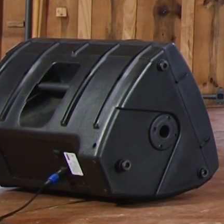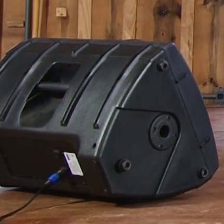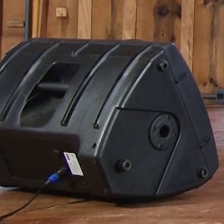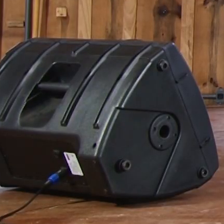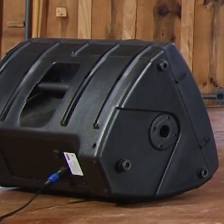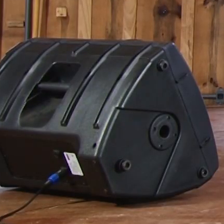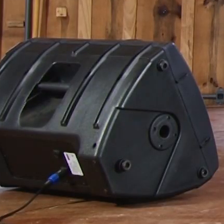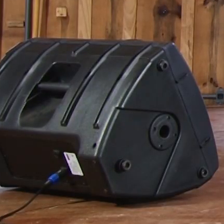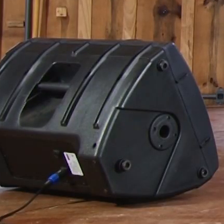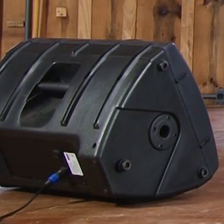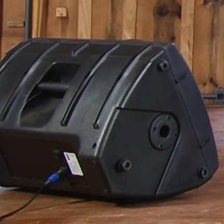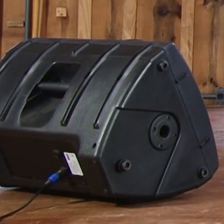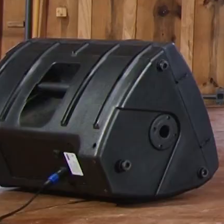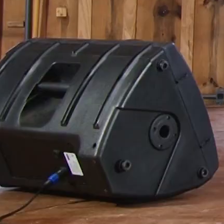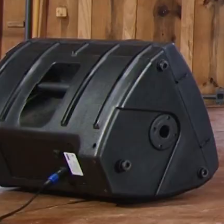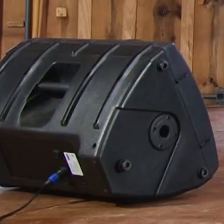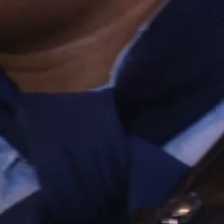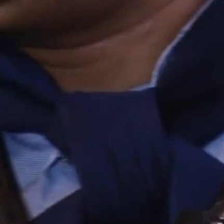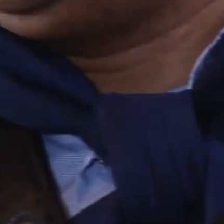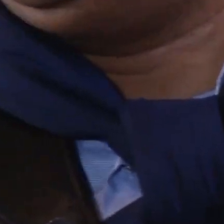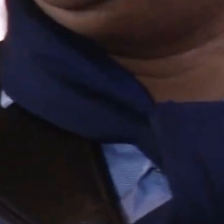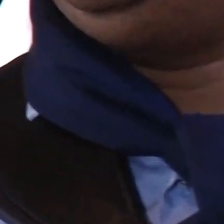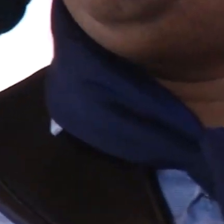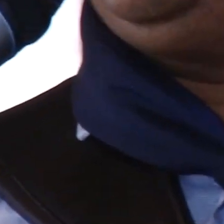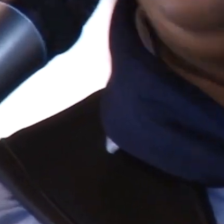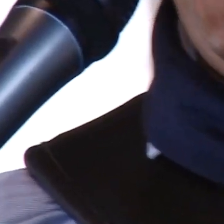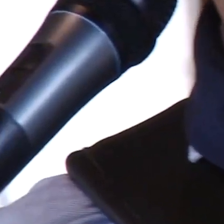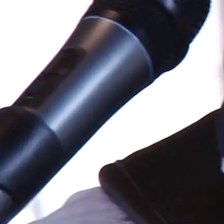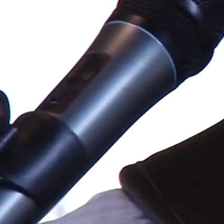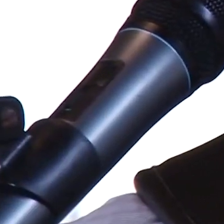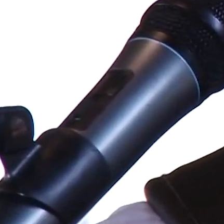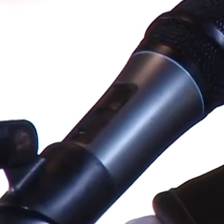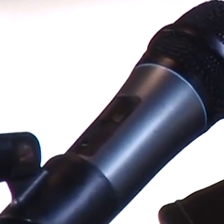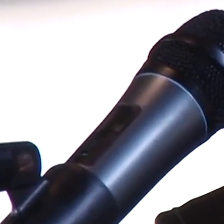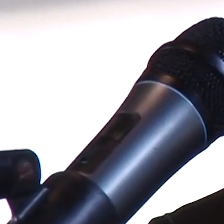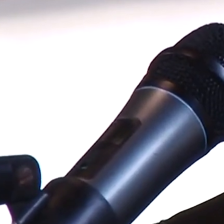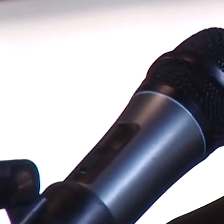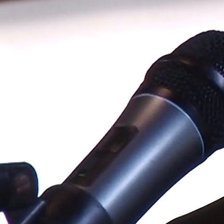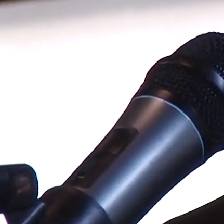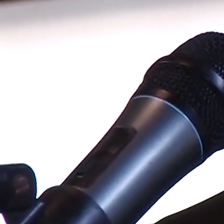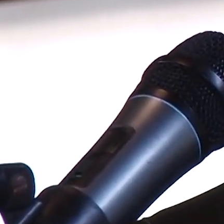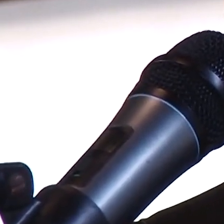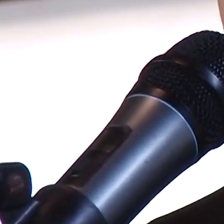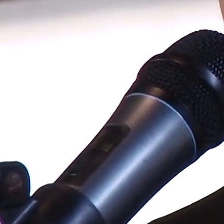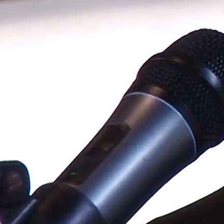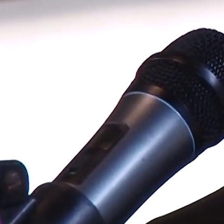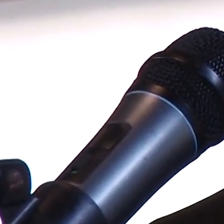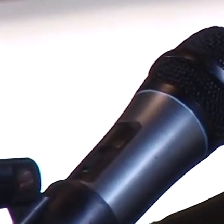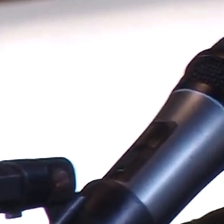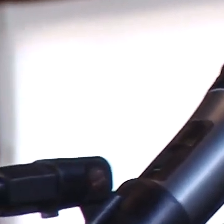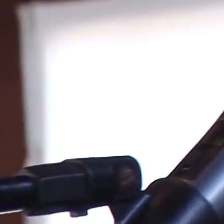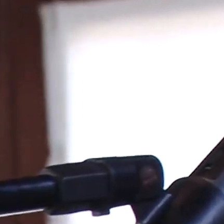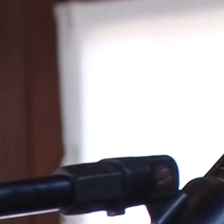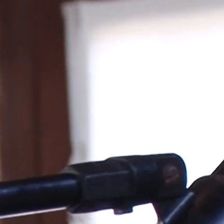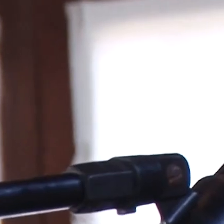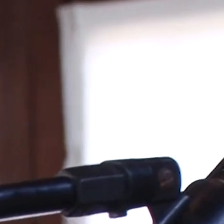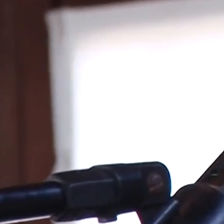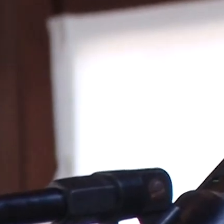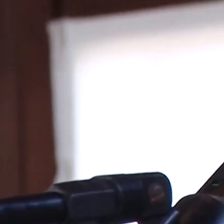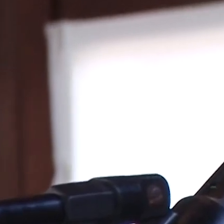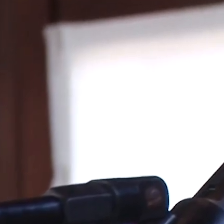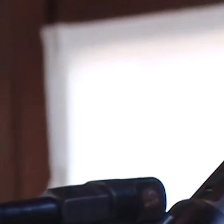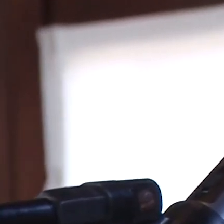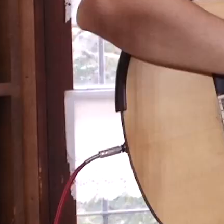só o eco responde, fazendo a gente penar. Oh, de